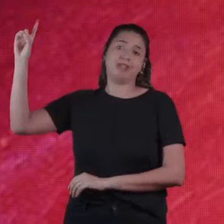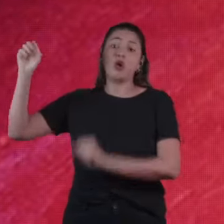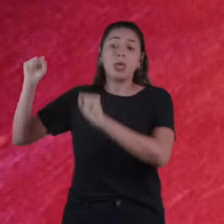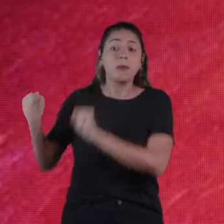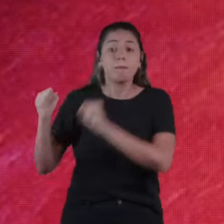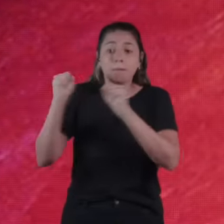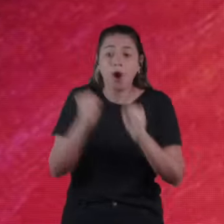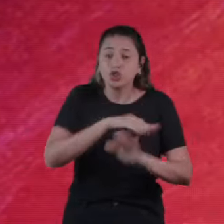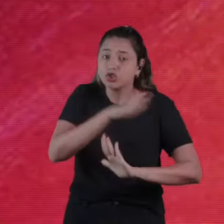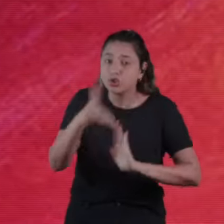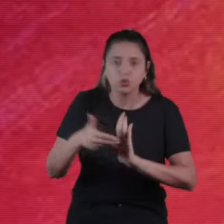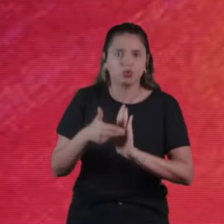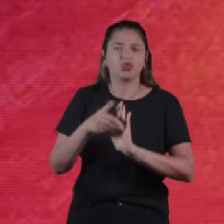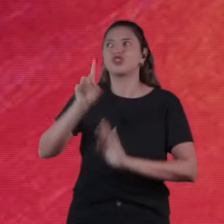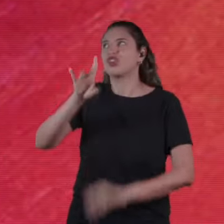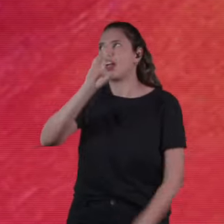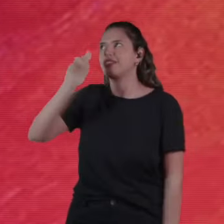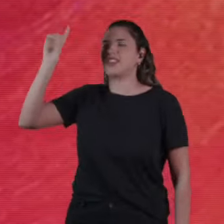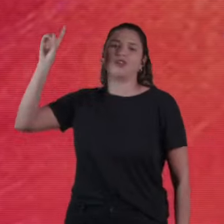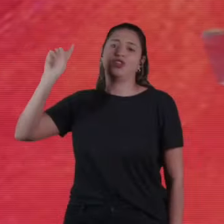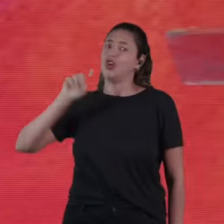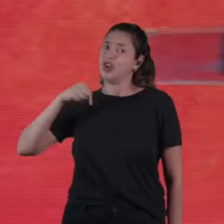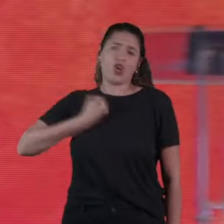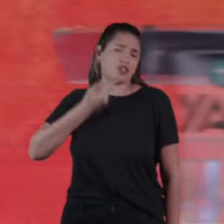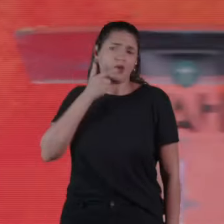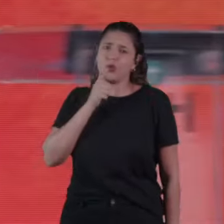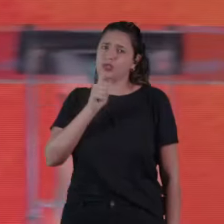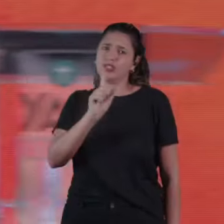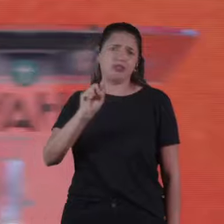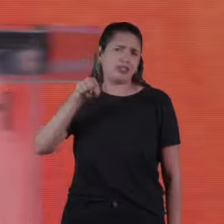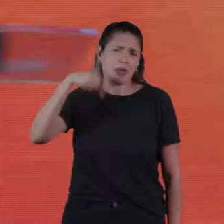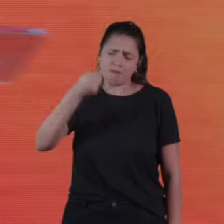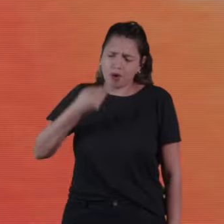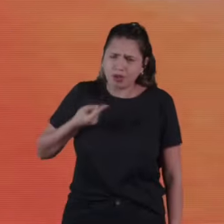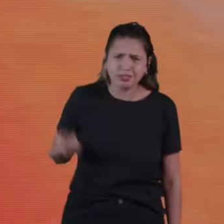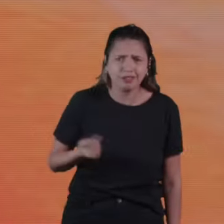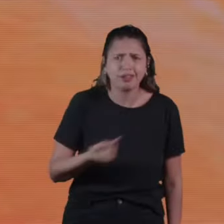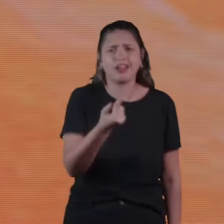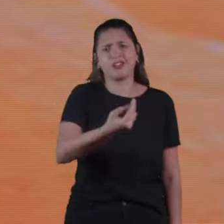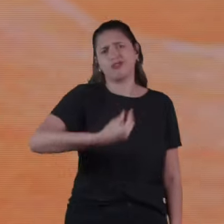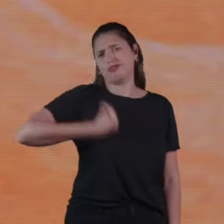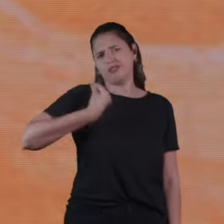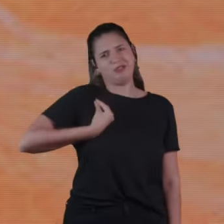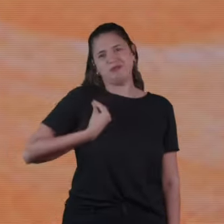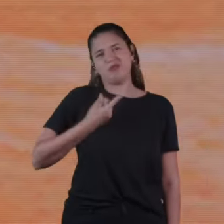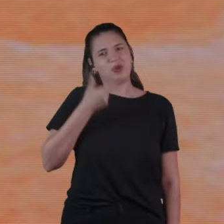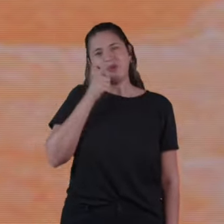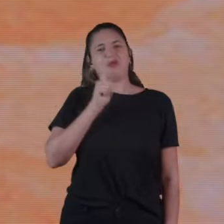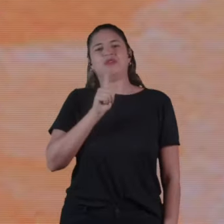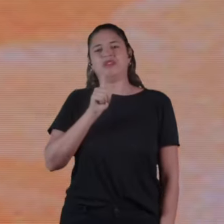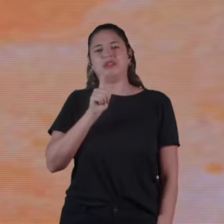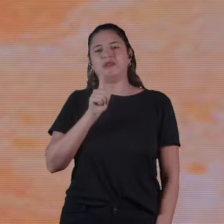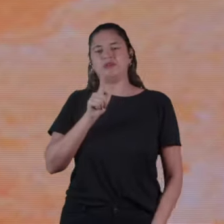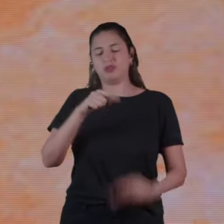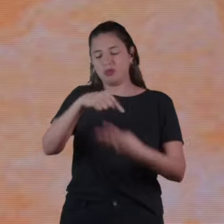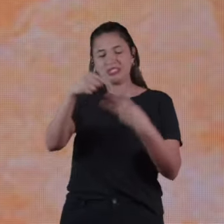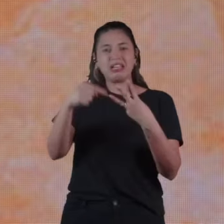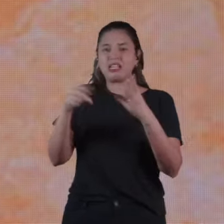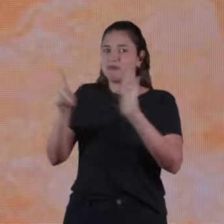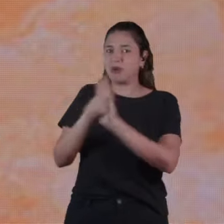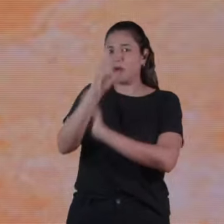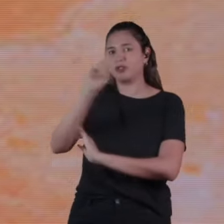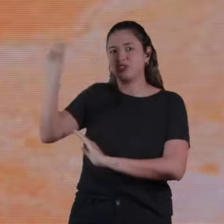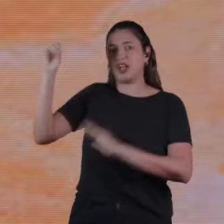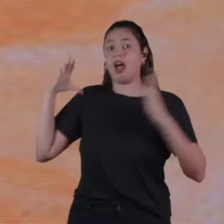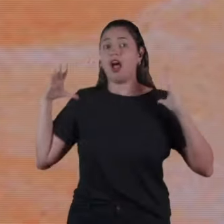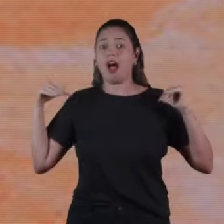ter nem na eternidade, nem depois que estivermos livres desse corpo mortal, não teremos esses atributos. Os anjos não